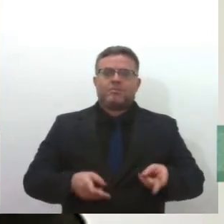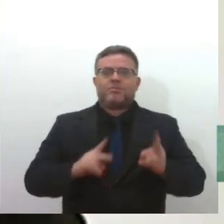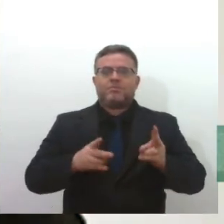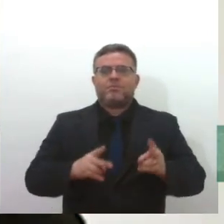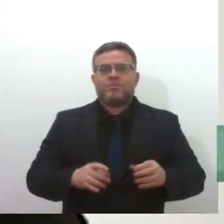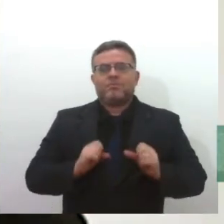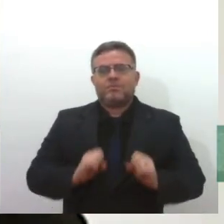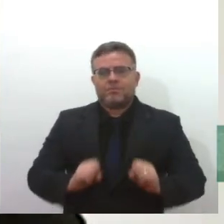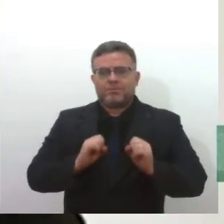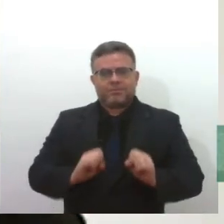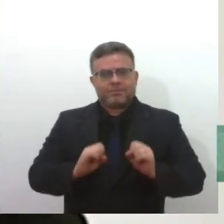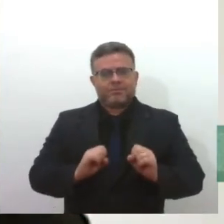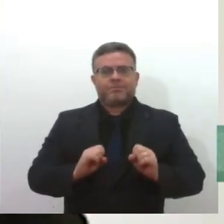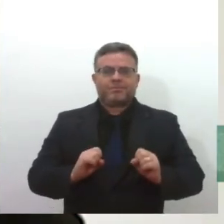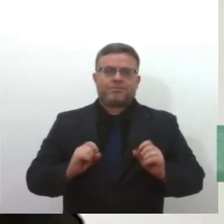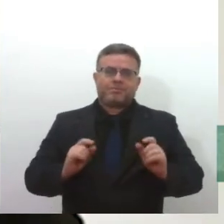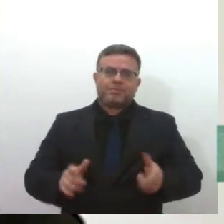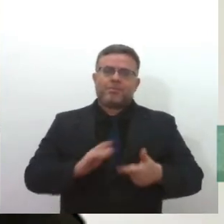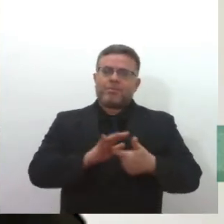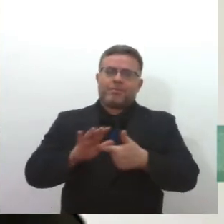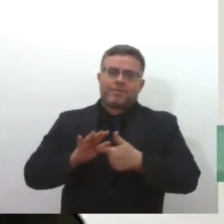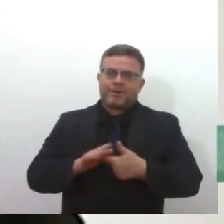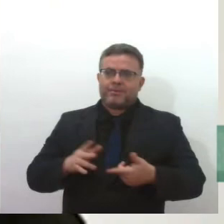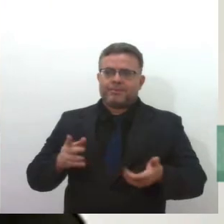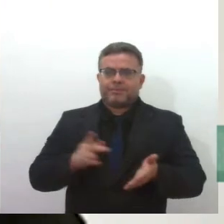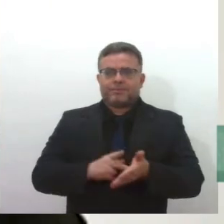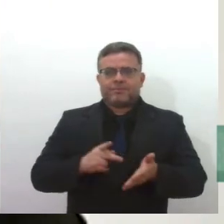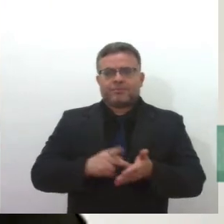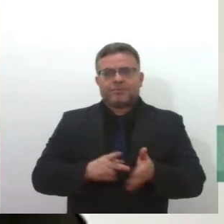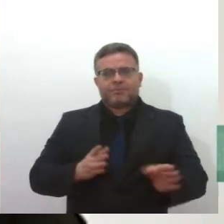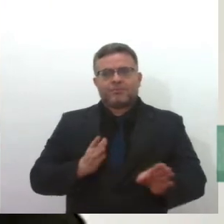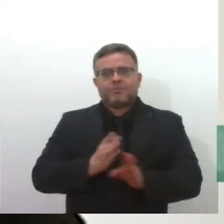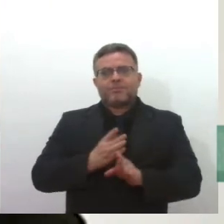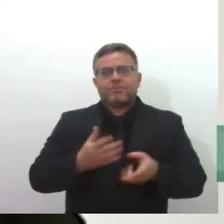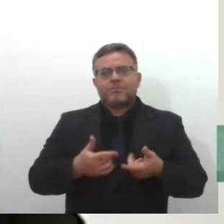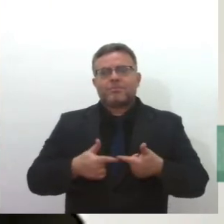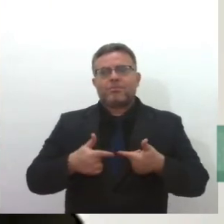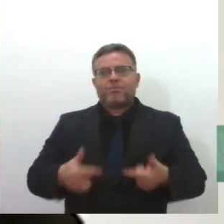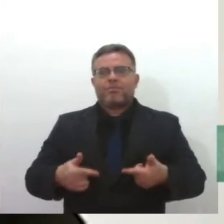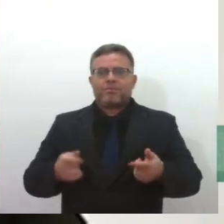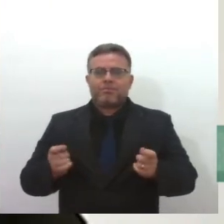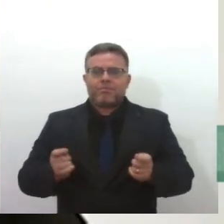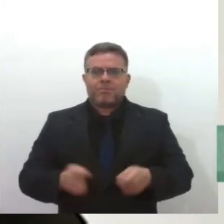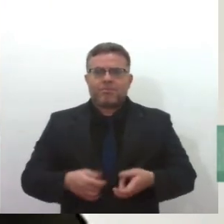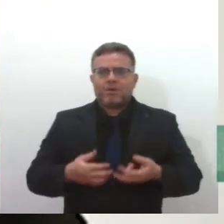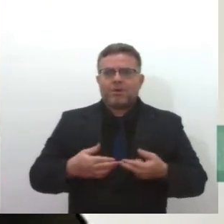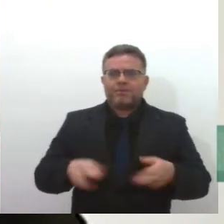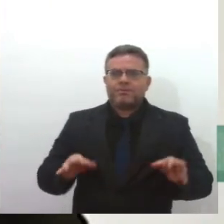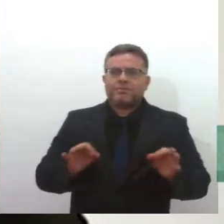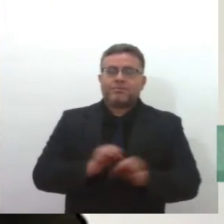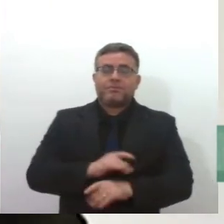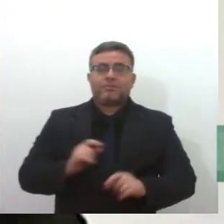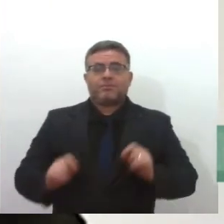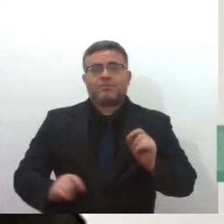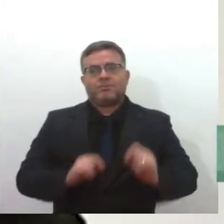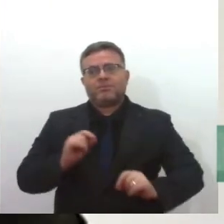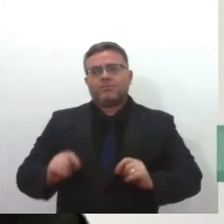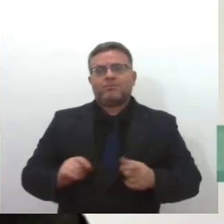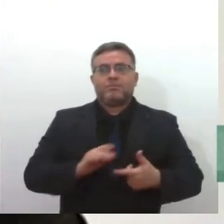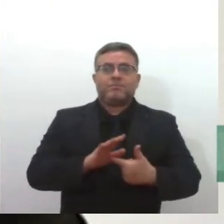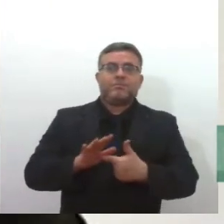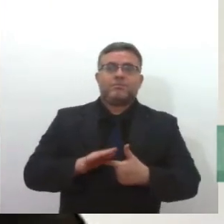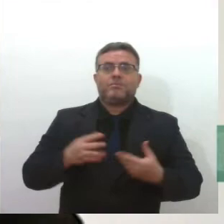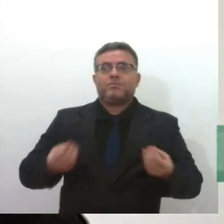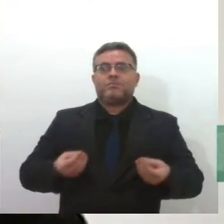ter como imediatamente identificar e agir e não deixar essas questões a cargo de